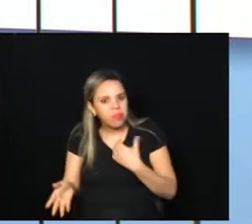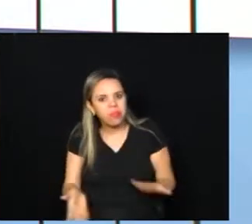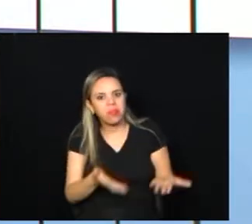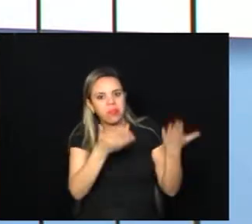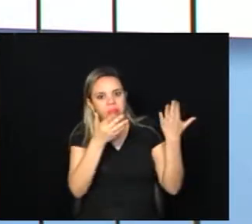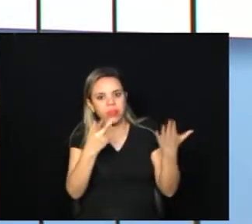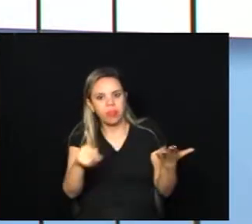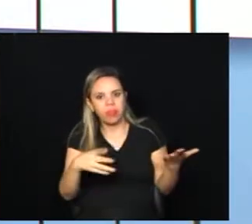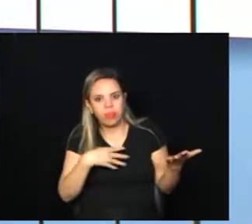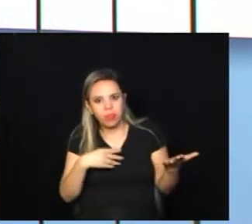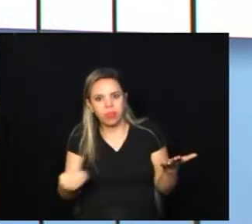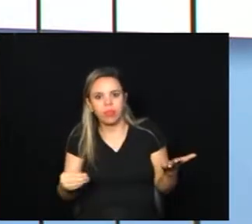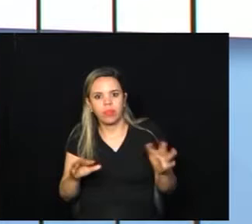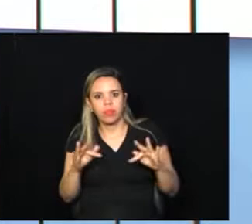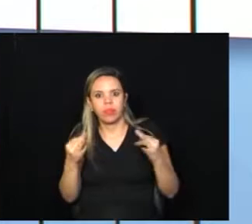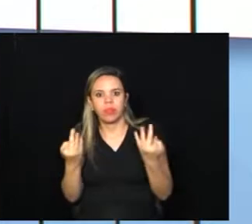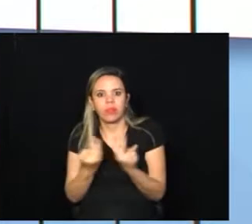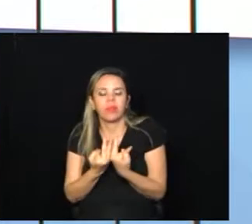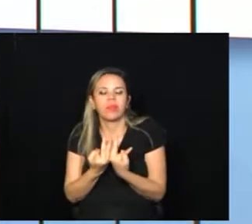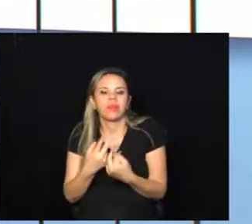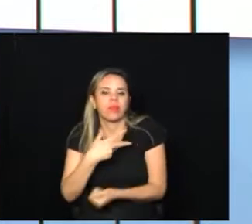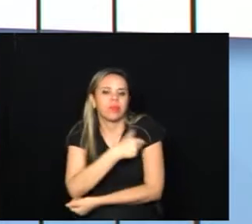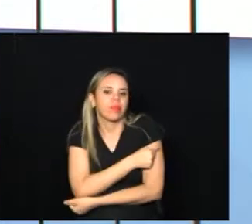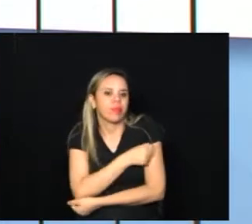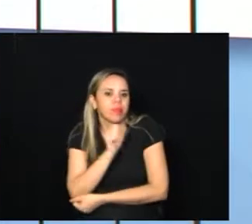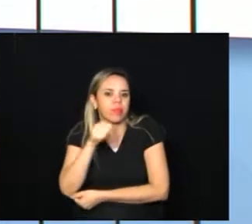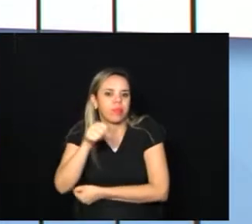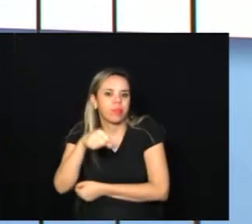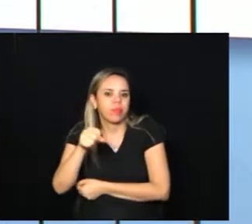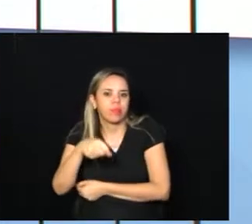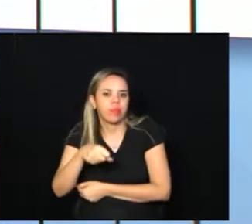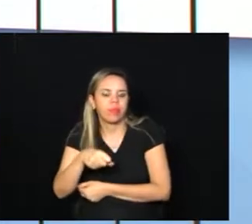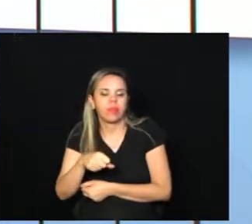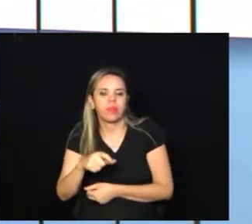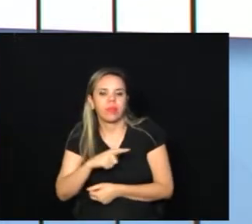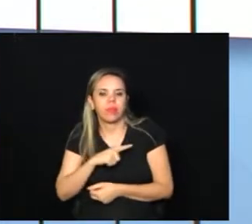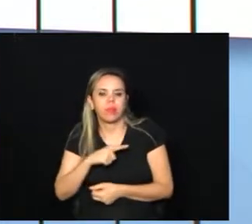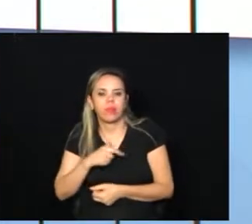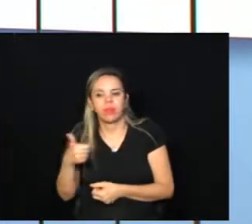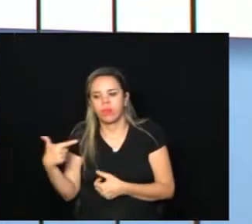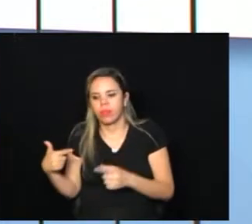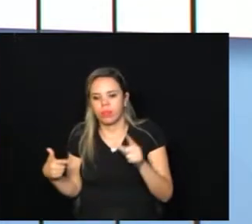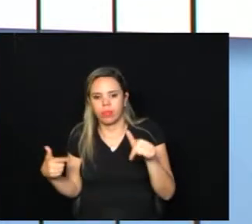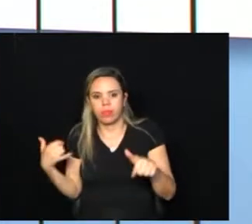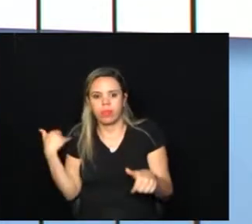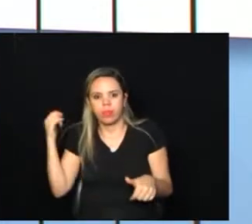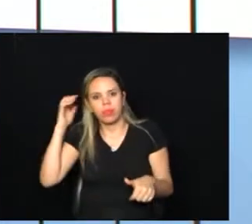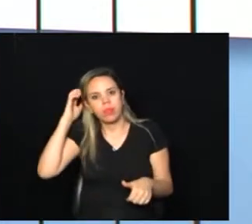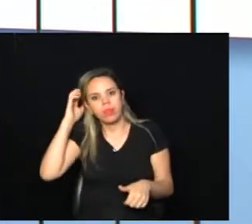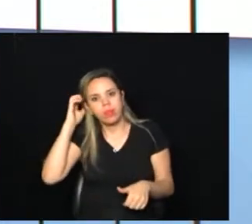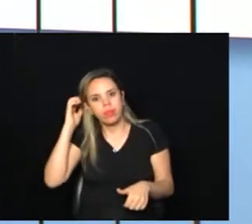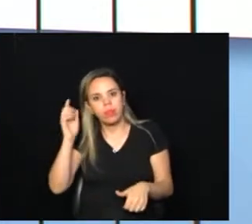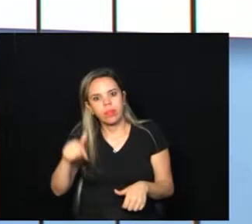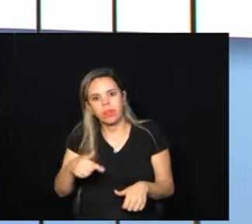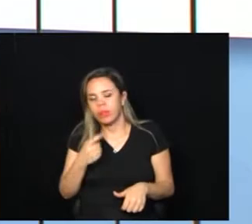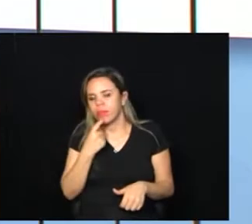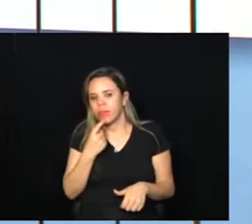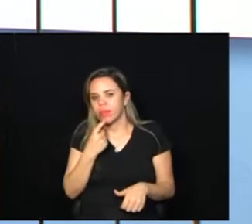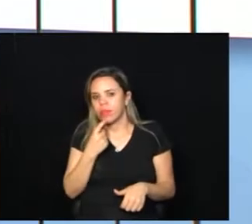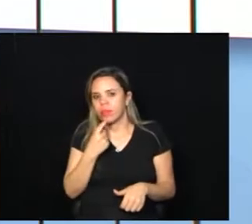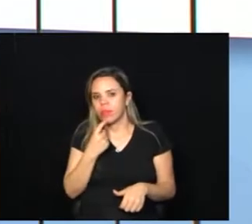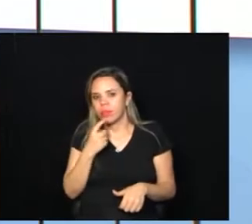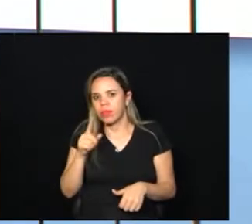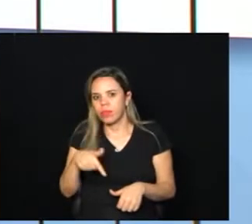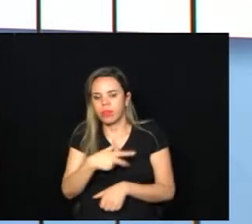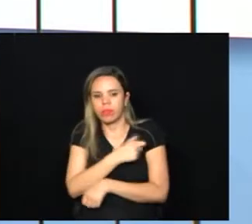o seu filho, o seu parente para vacinar, sim, mesmo que tenha entre 12 e 17 anos, porque em Campinas